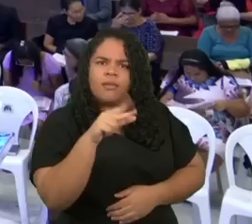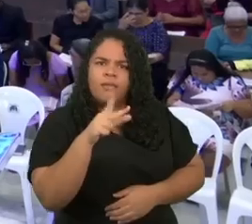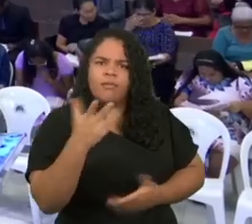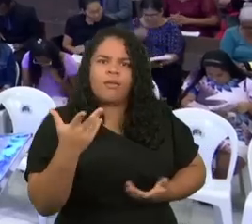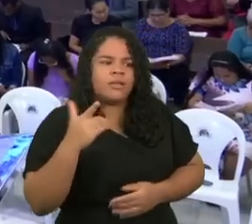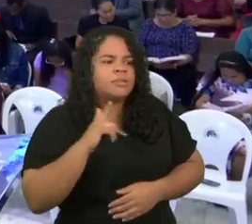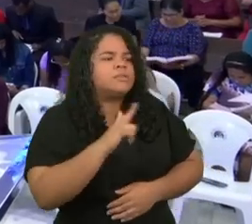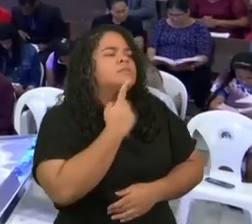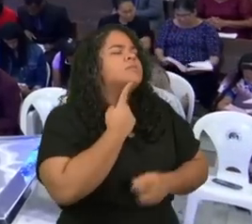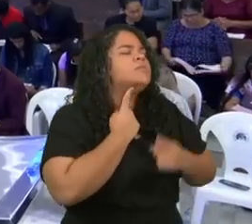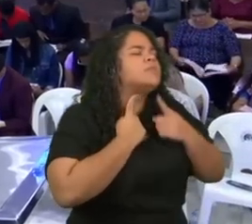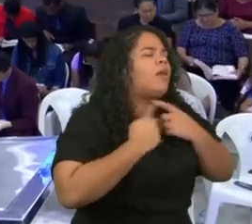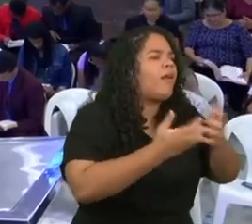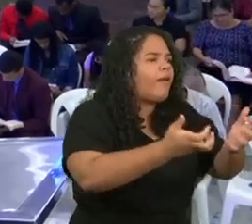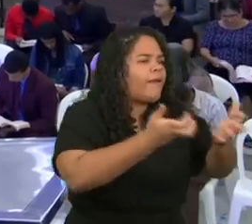doentia